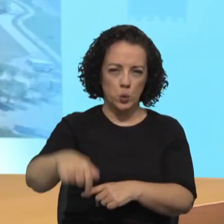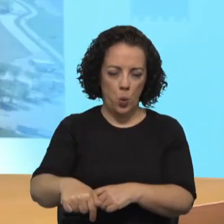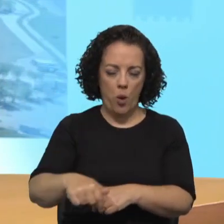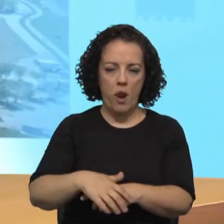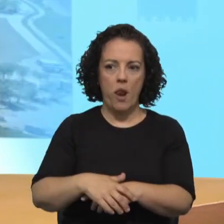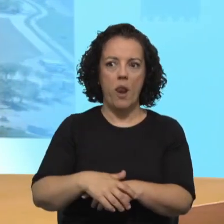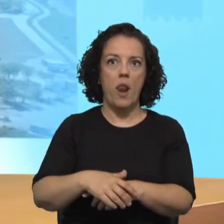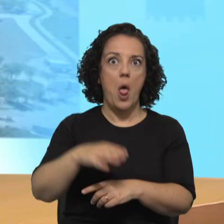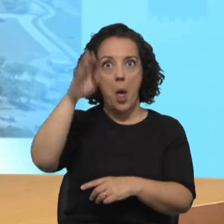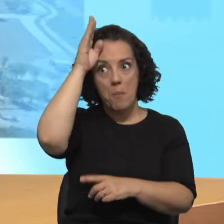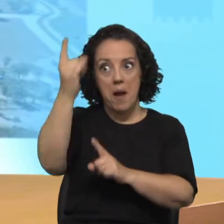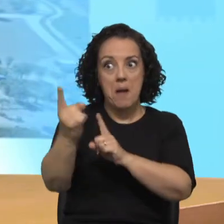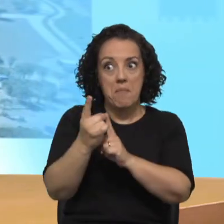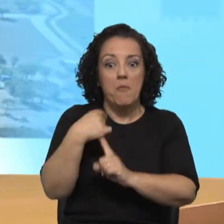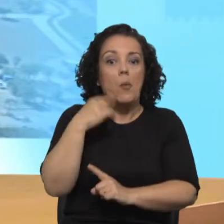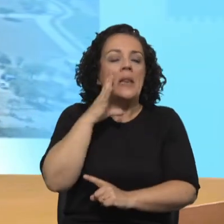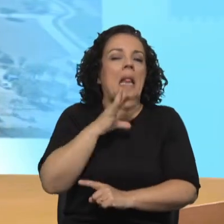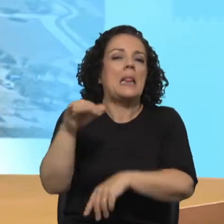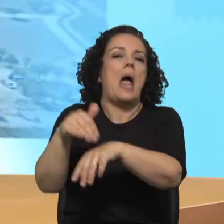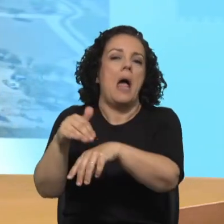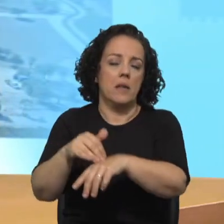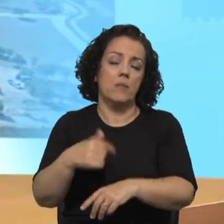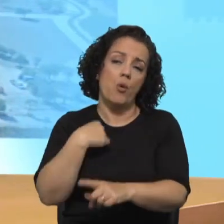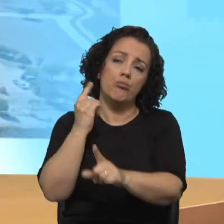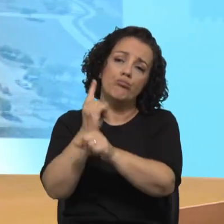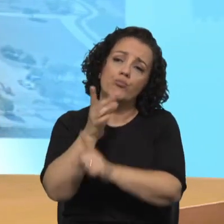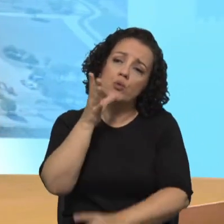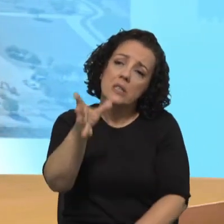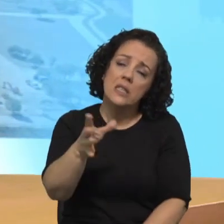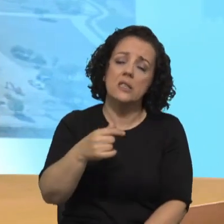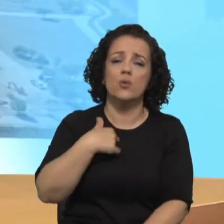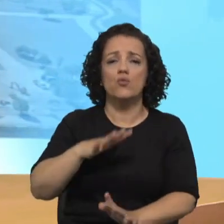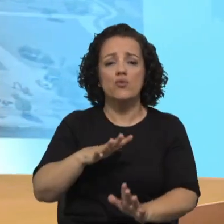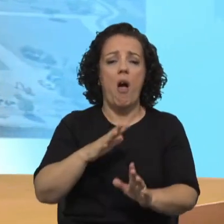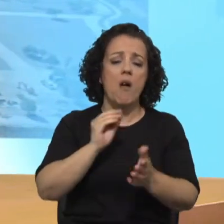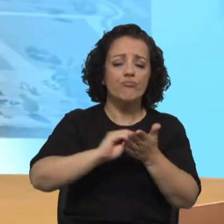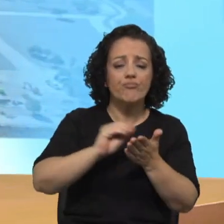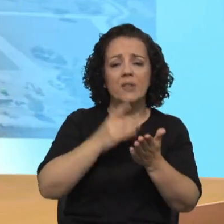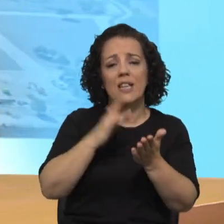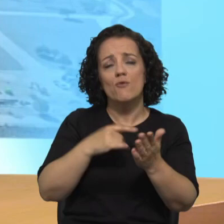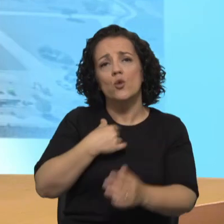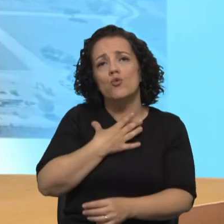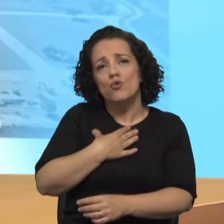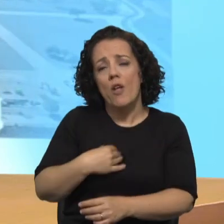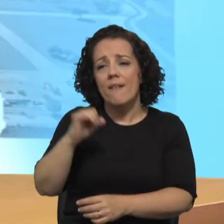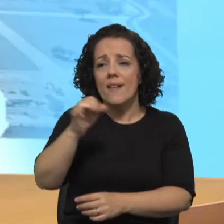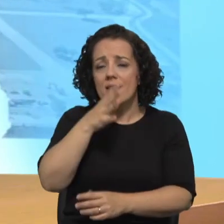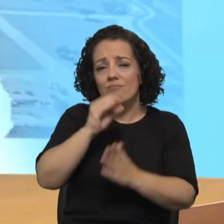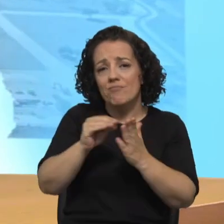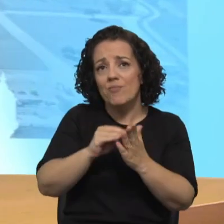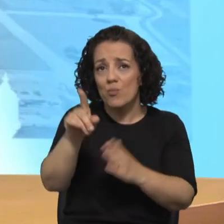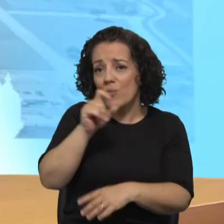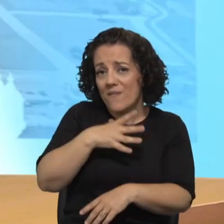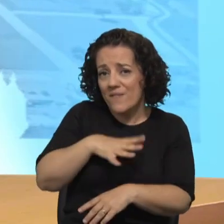que podia tentar pedir-lhe. Então falei-lhe que estava a fazer esse livro e gostaria imenso de umas palavrinhas, se ele não queria